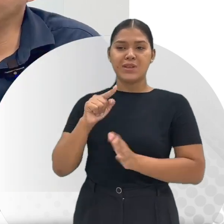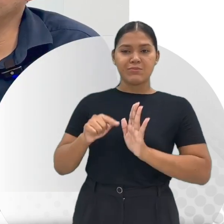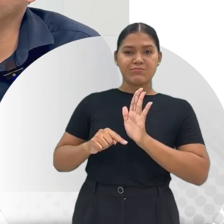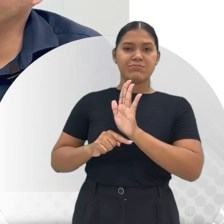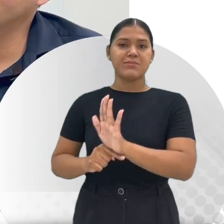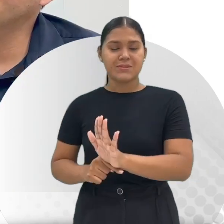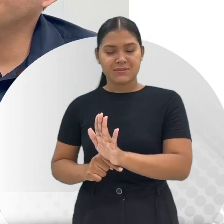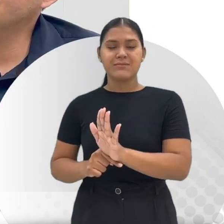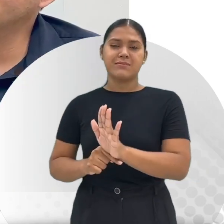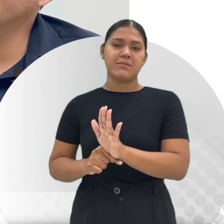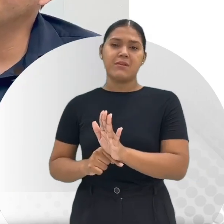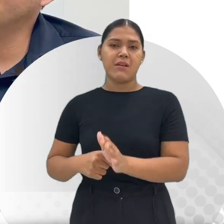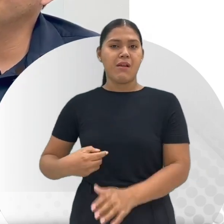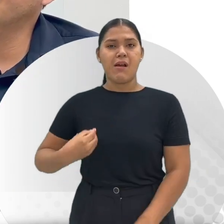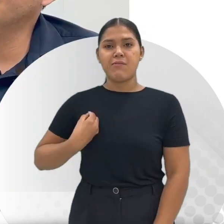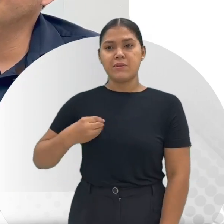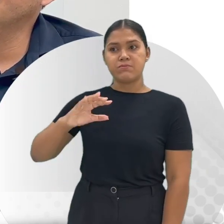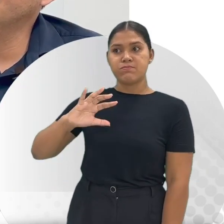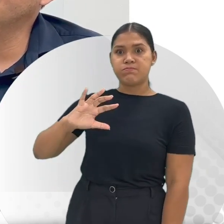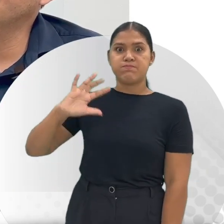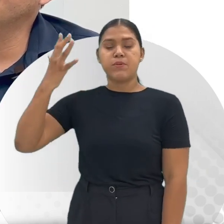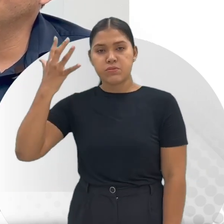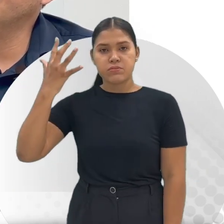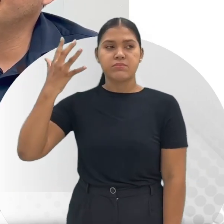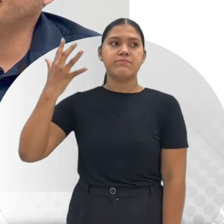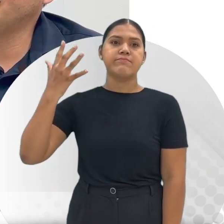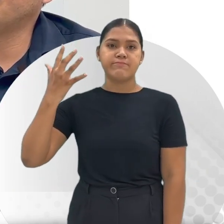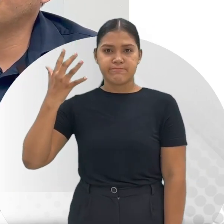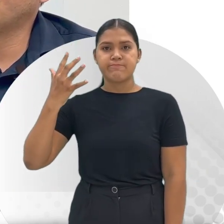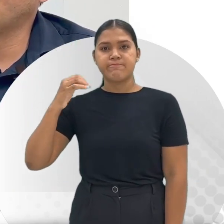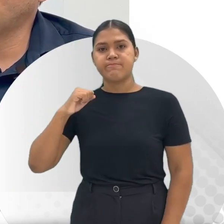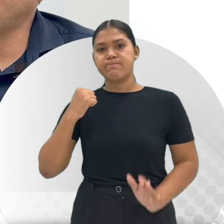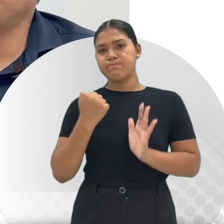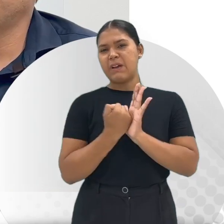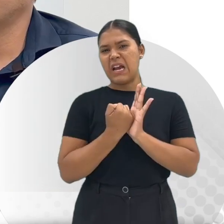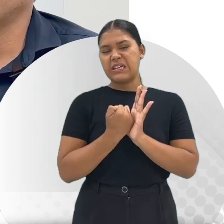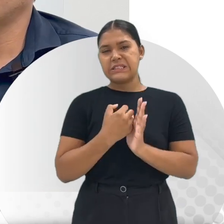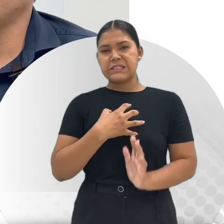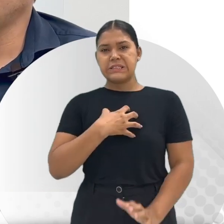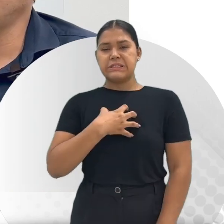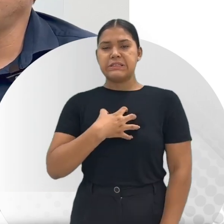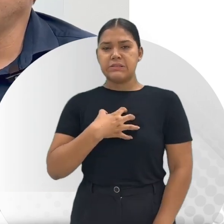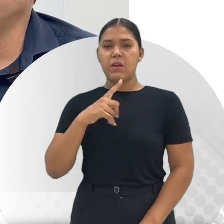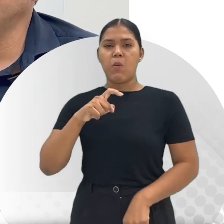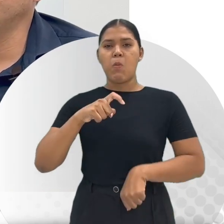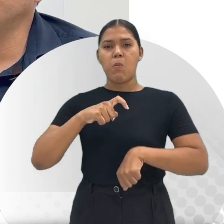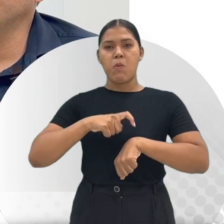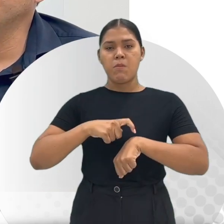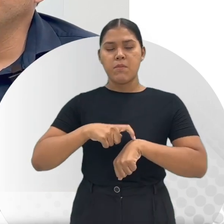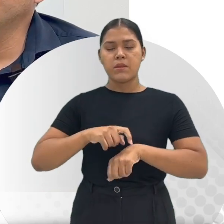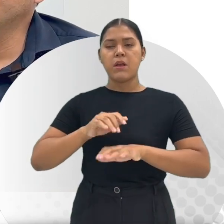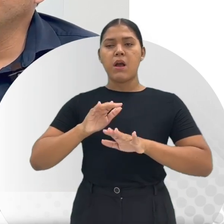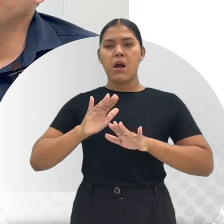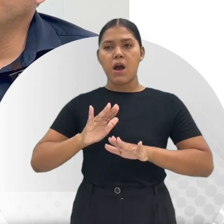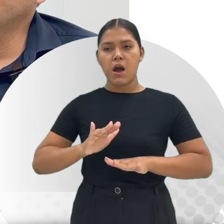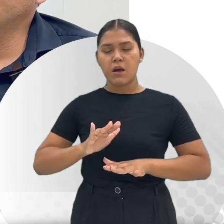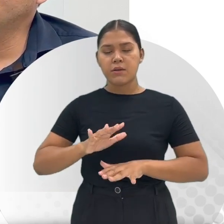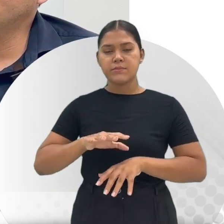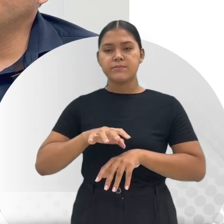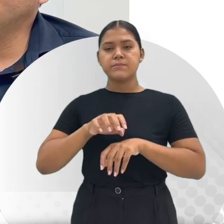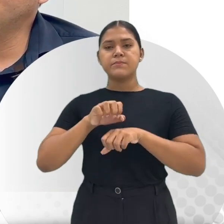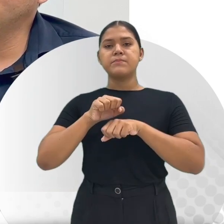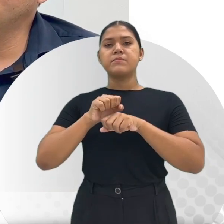as situações da vida, né? As situações difíceis, né? Mas eu acho que é o momento de a gente respirar, até ser um pouquinho